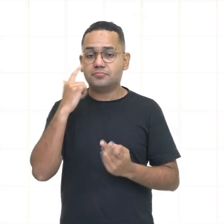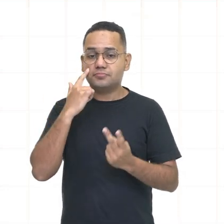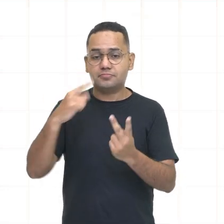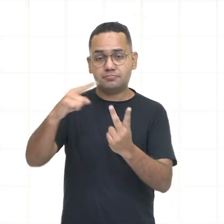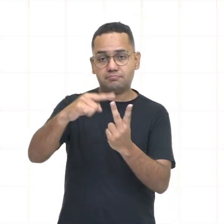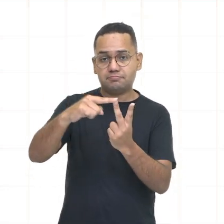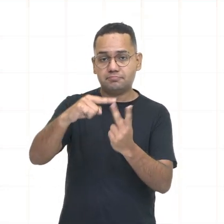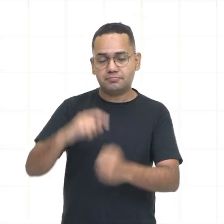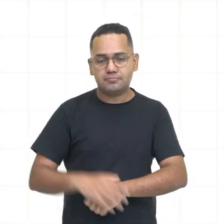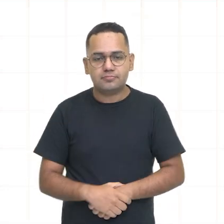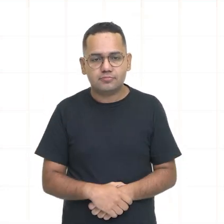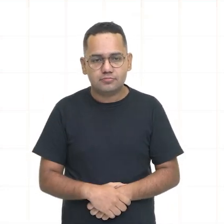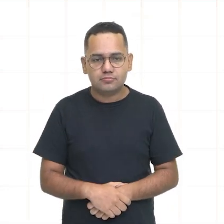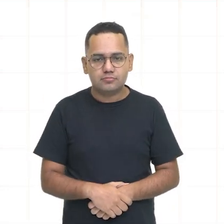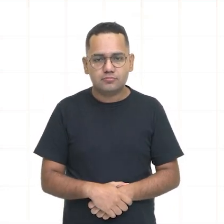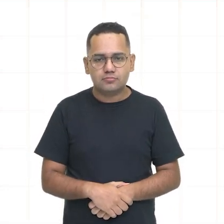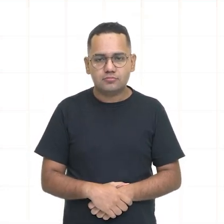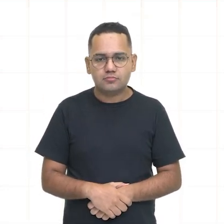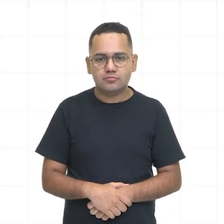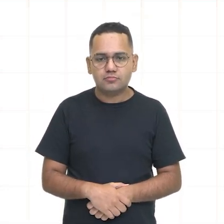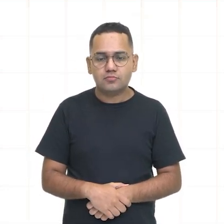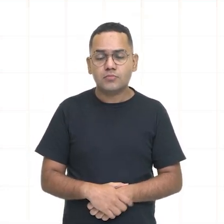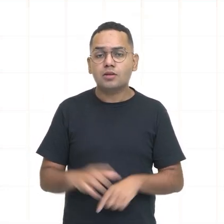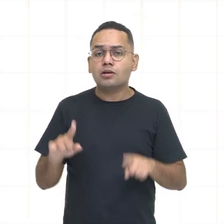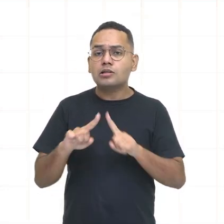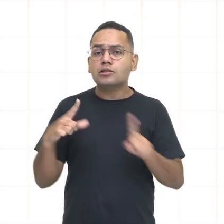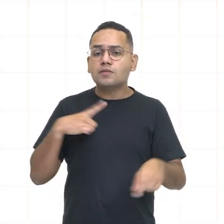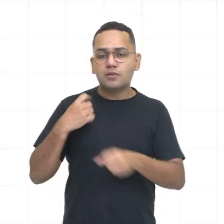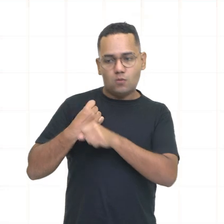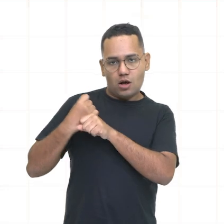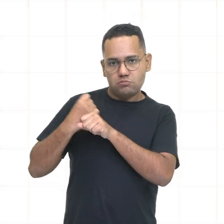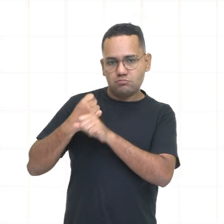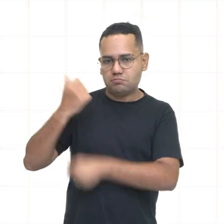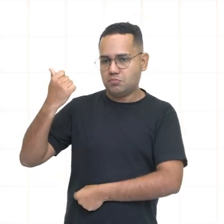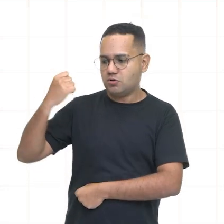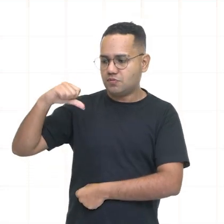Governo constitucional. O governo de Getúlio Vargas, que vai do ano de